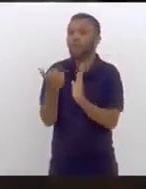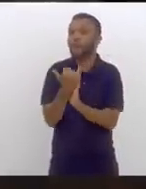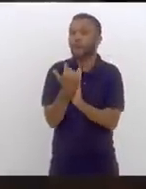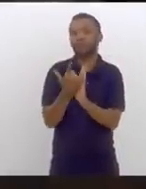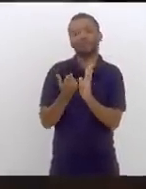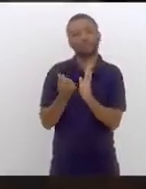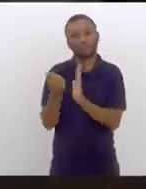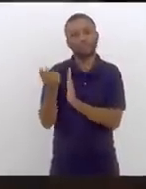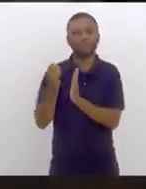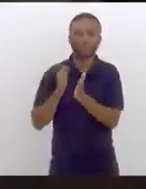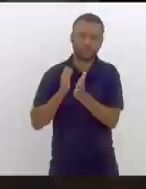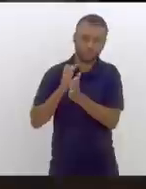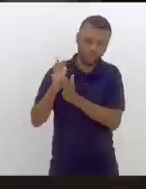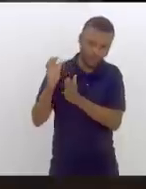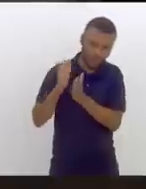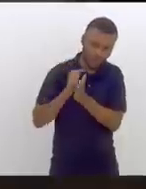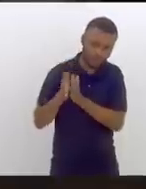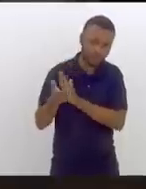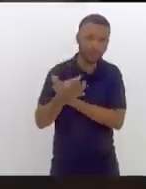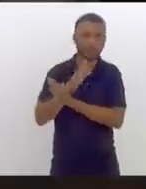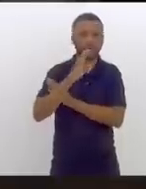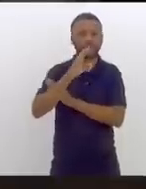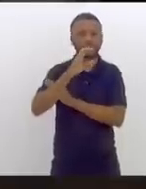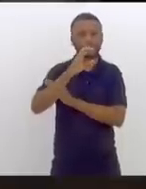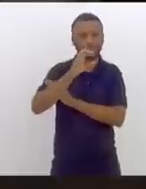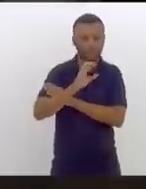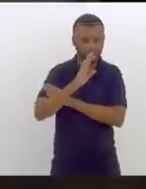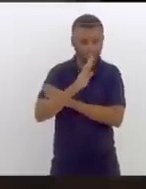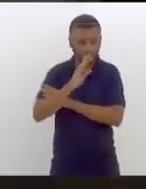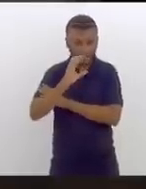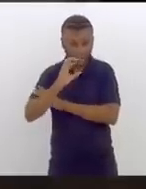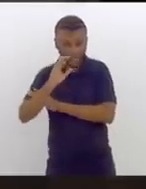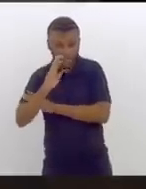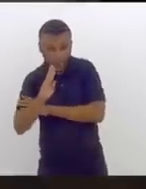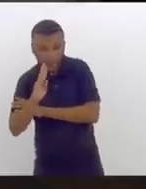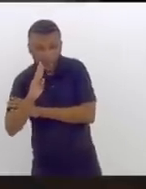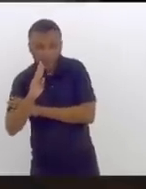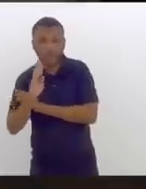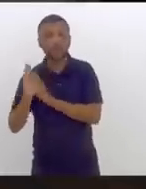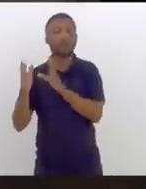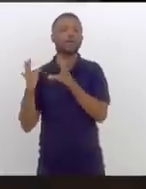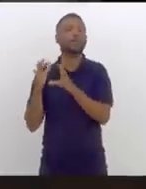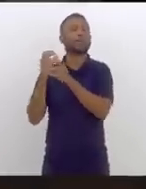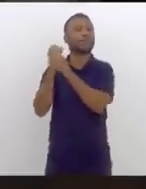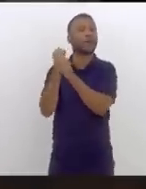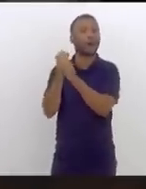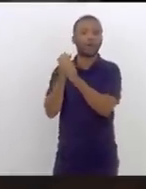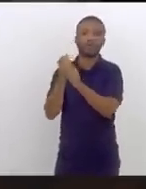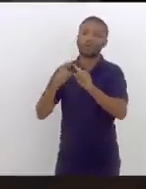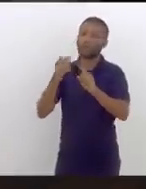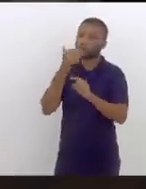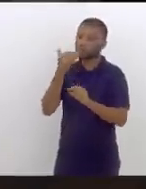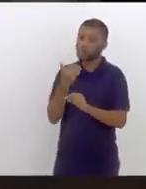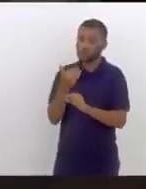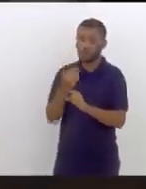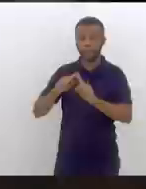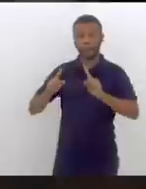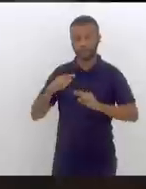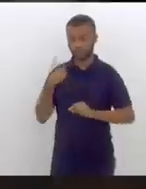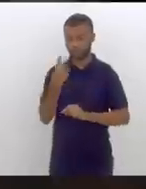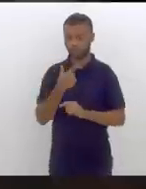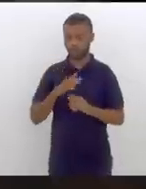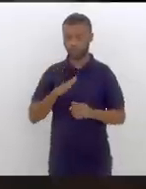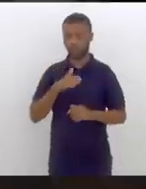certo esse cálculo desde que demandada e não compete